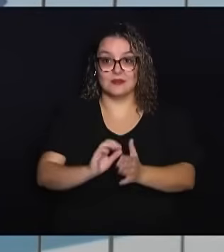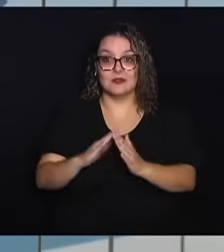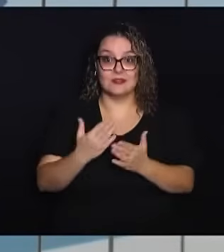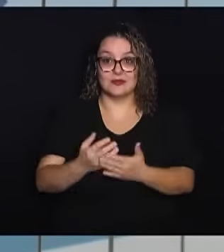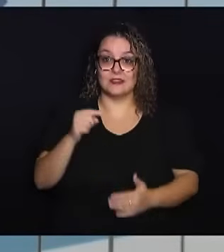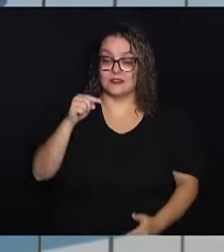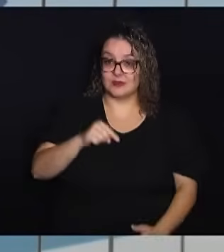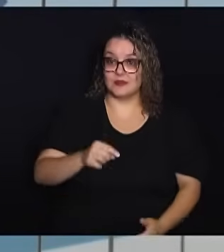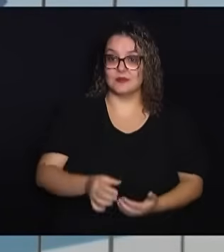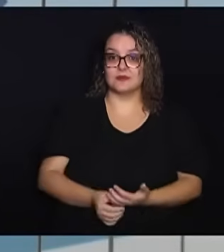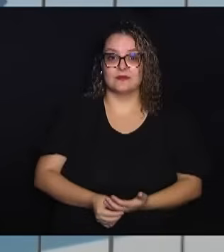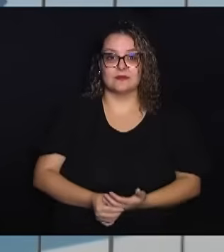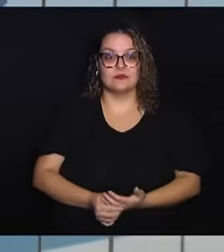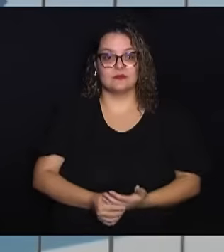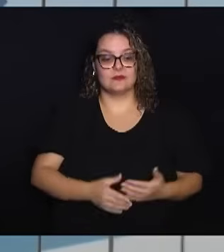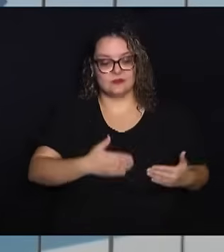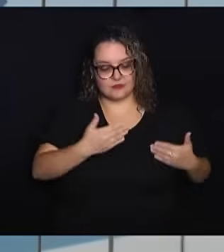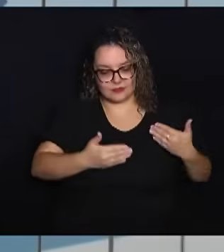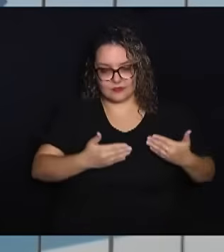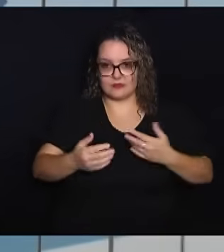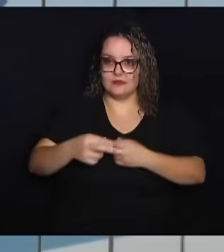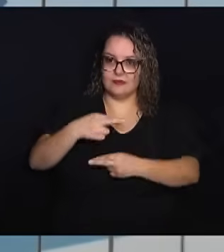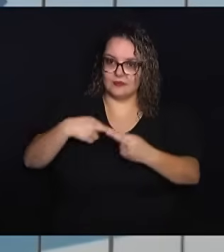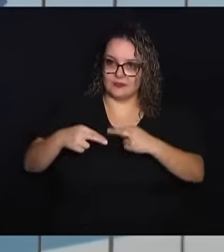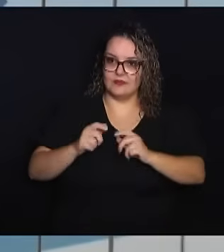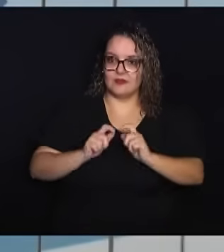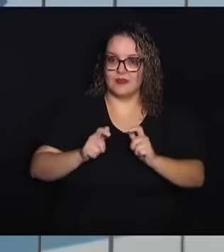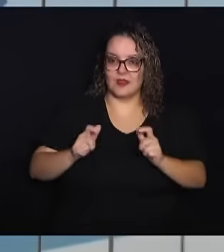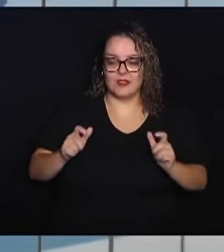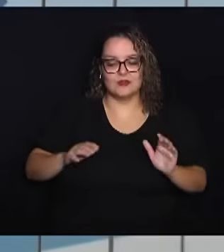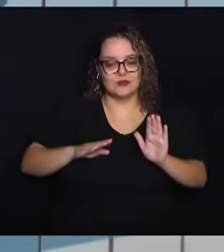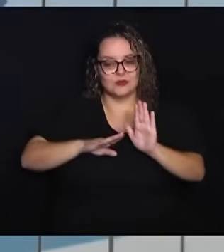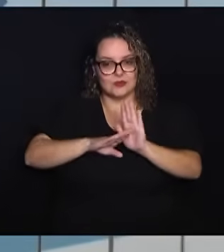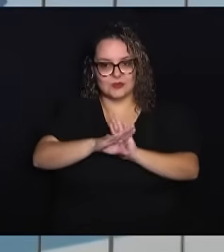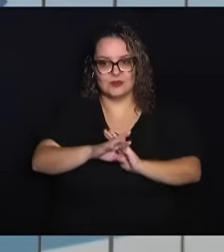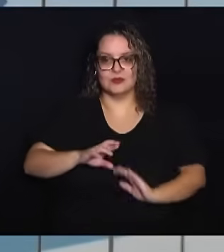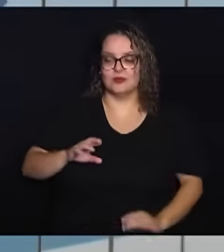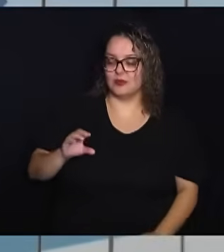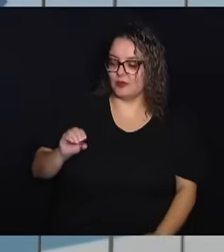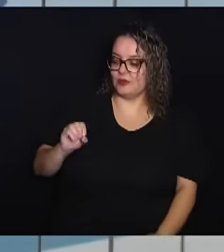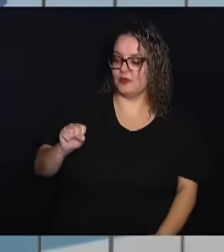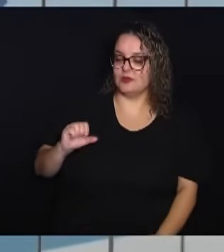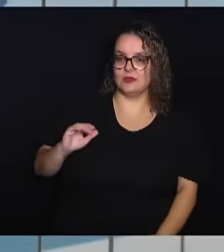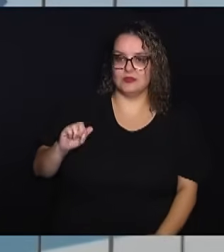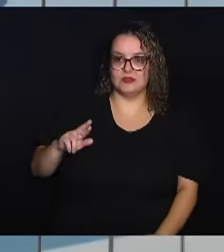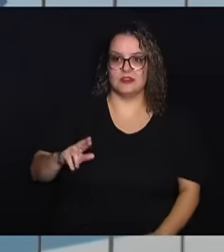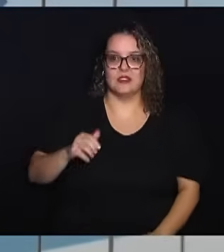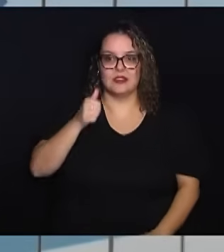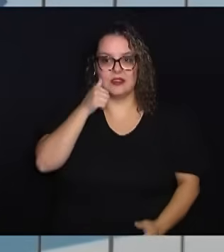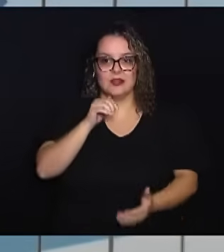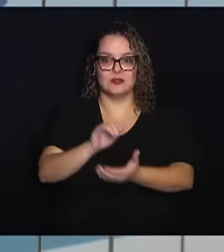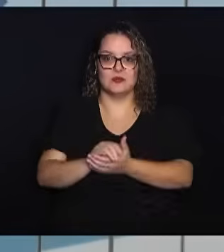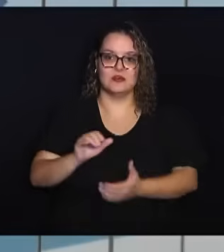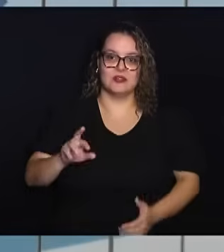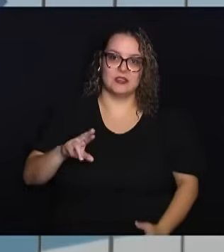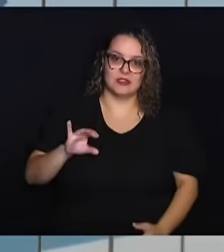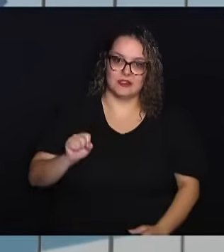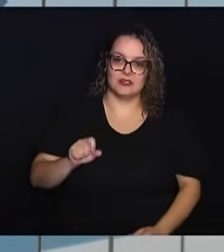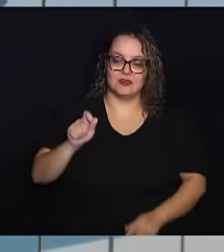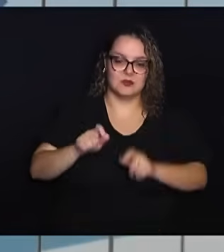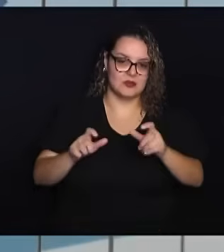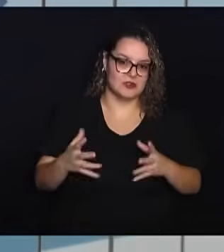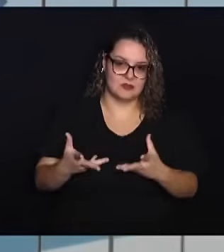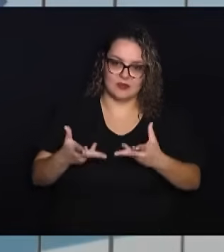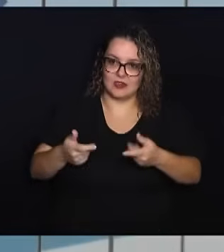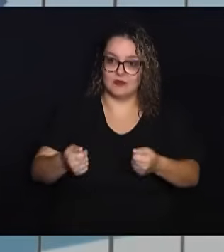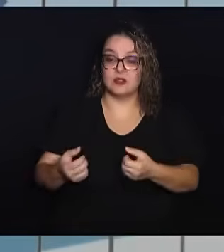E aí dali pra cá nosso relacionamento só cresceu. O Oscar e a esposa dele, a Cris, são pessoas queridas e